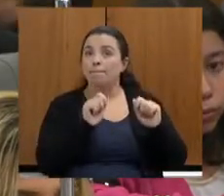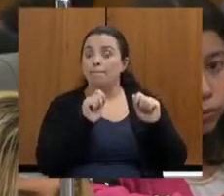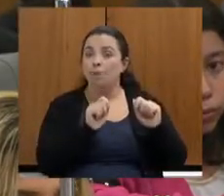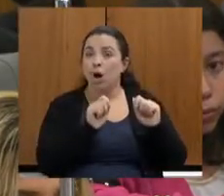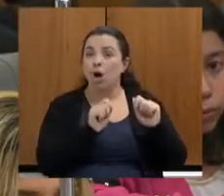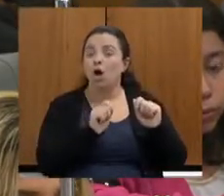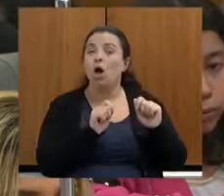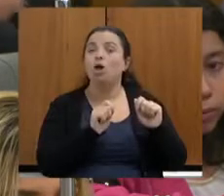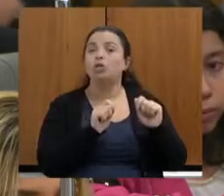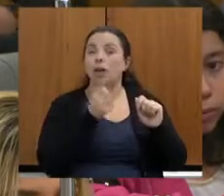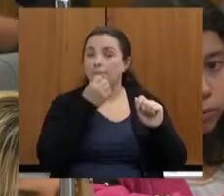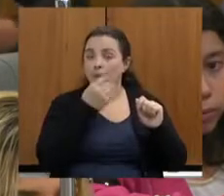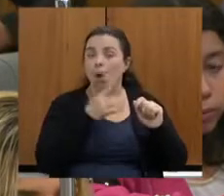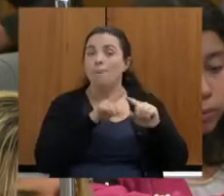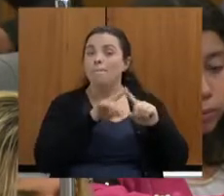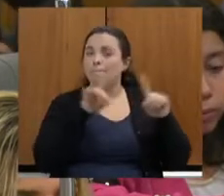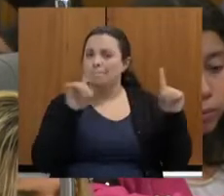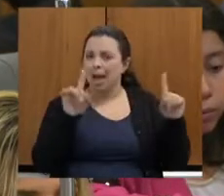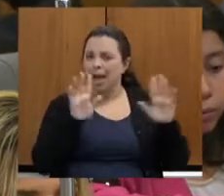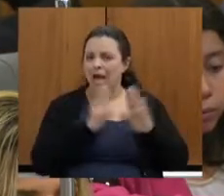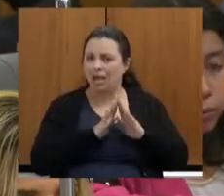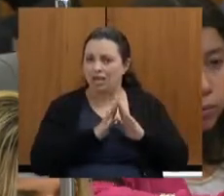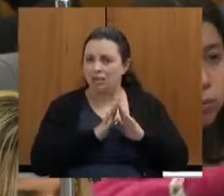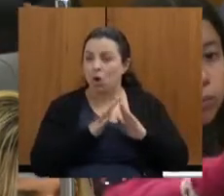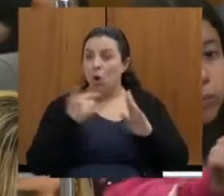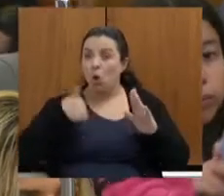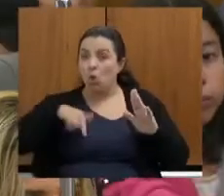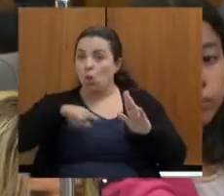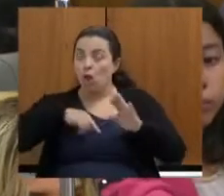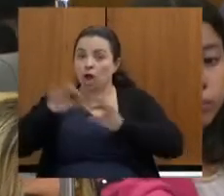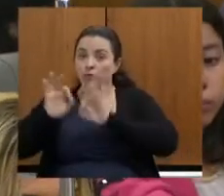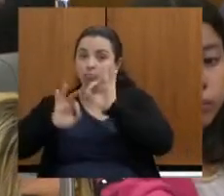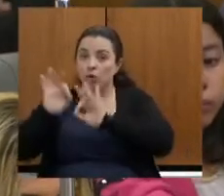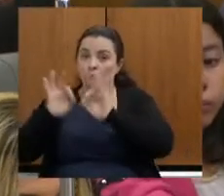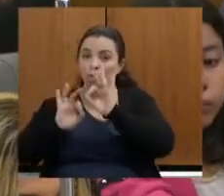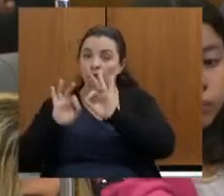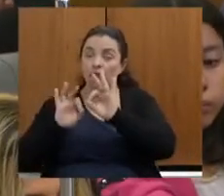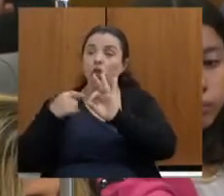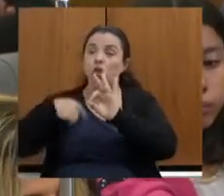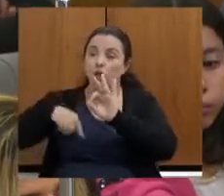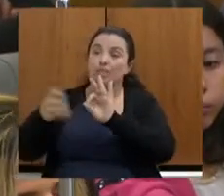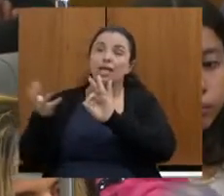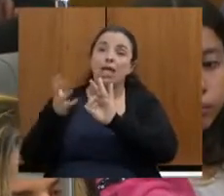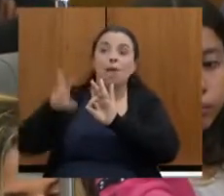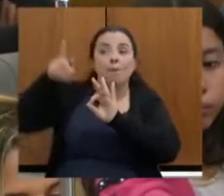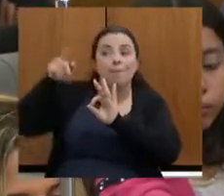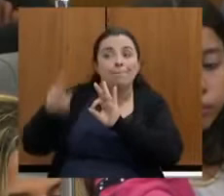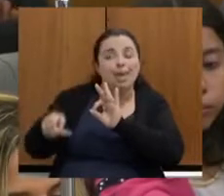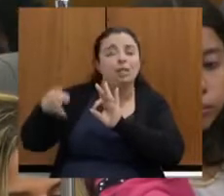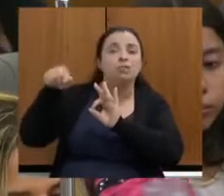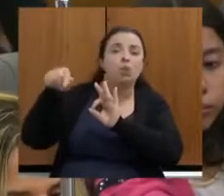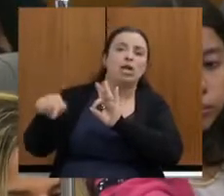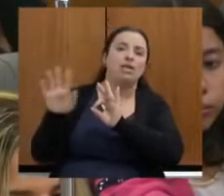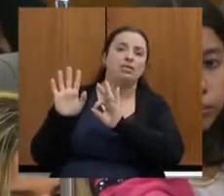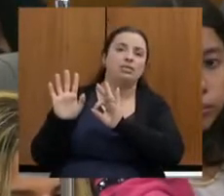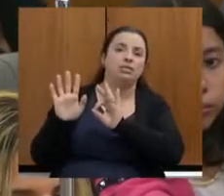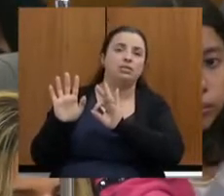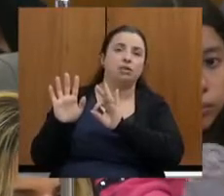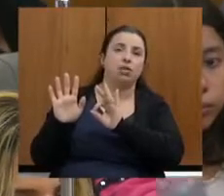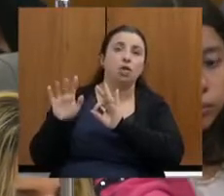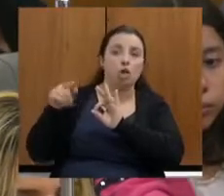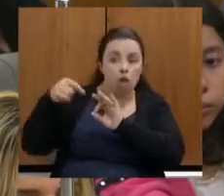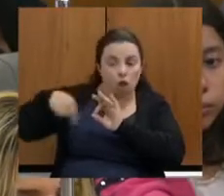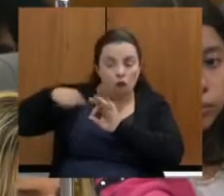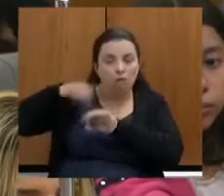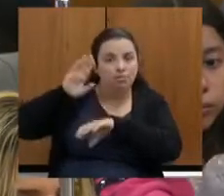coisas boas mas o que nós construímos nós organizamos nós queremos daquele jeito e do jeito e